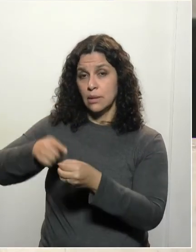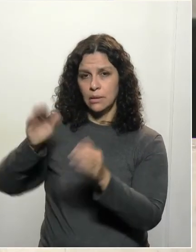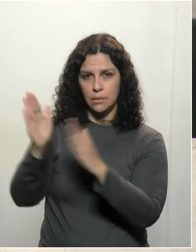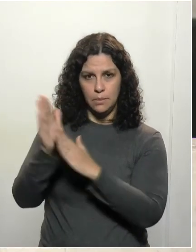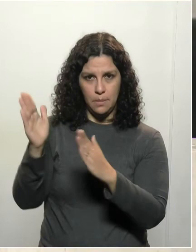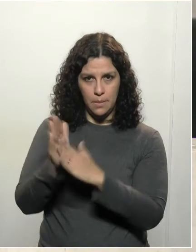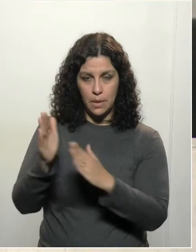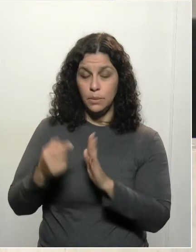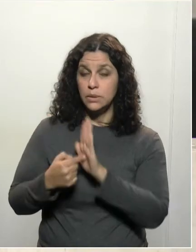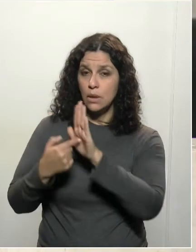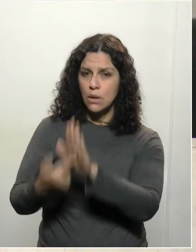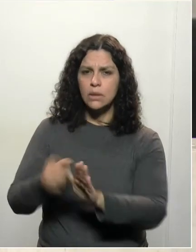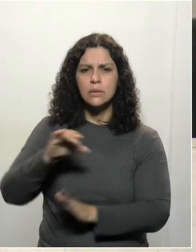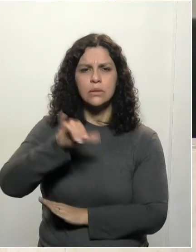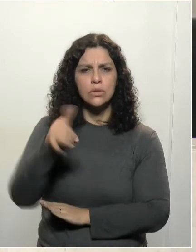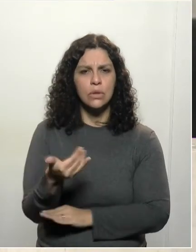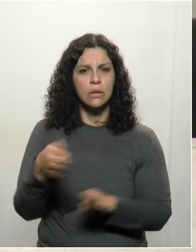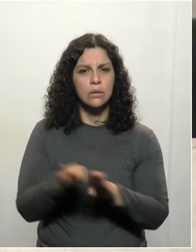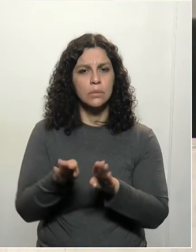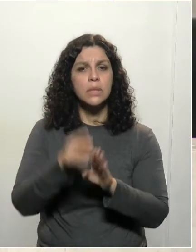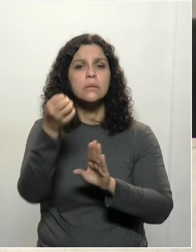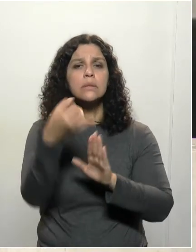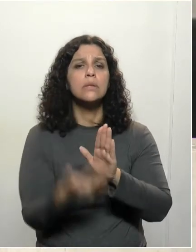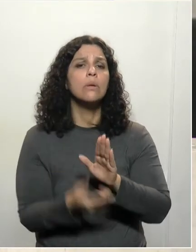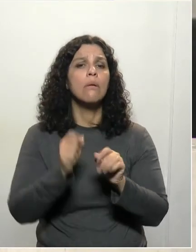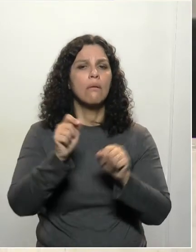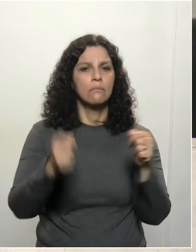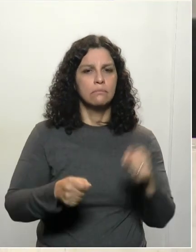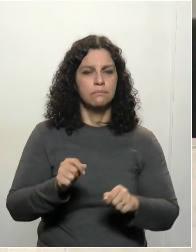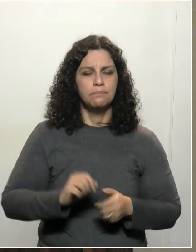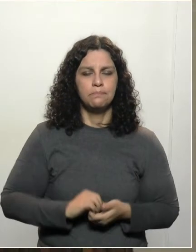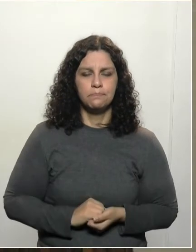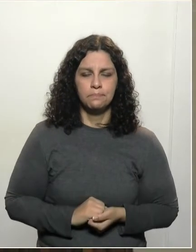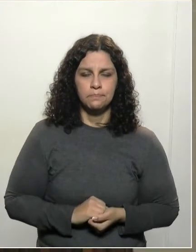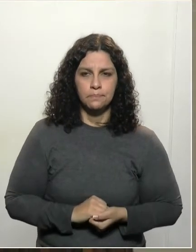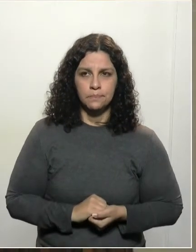Solicito ao presidente da CCJ que designe o relator para o projeto.